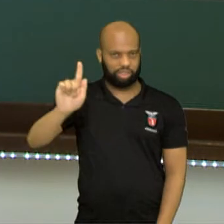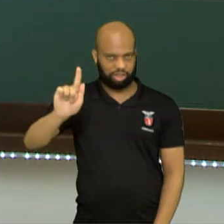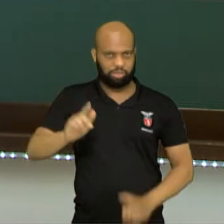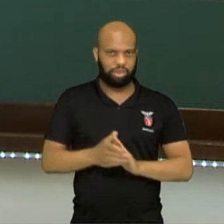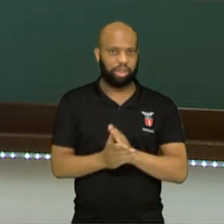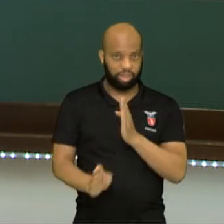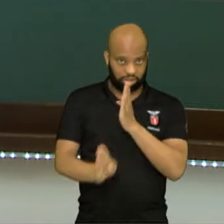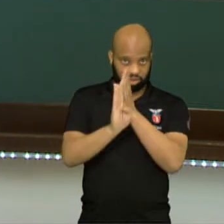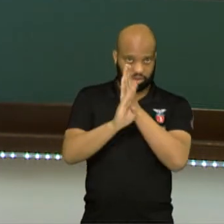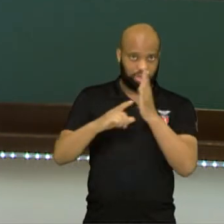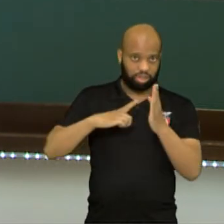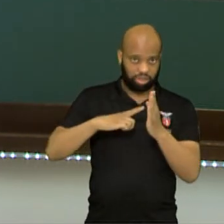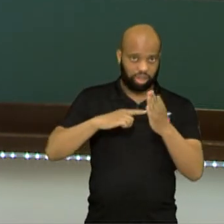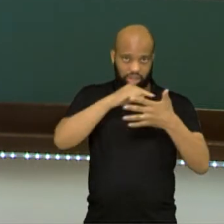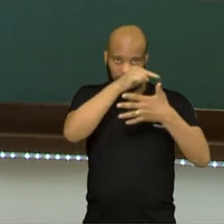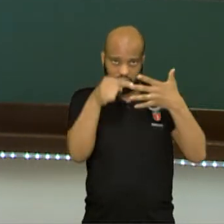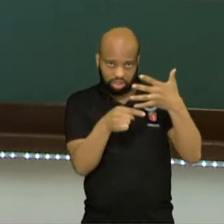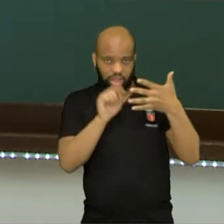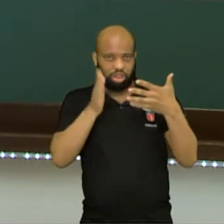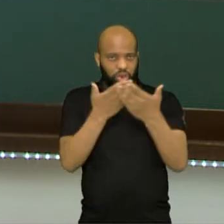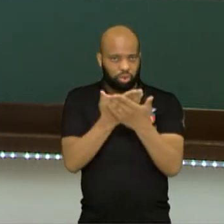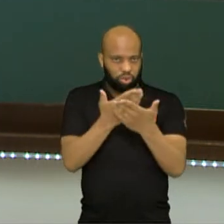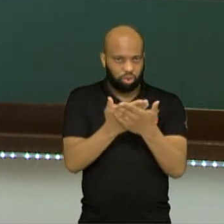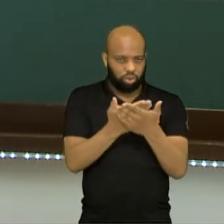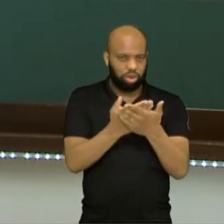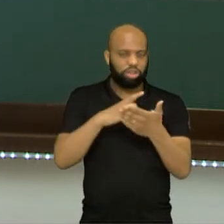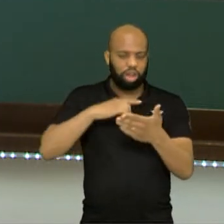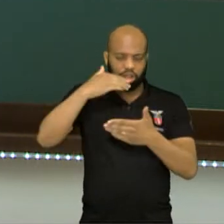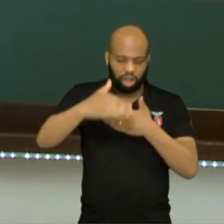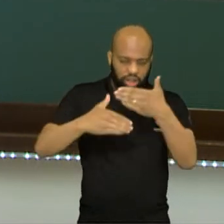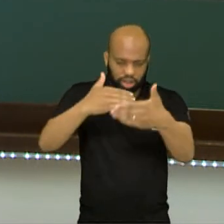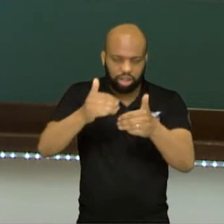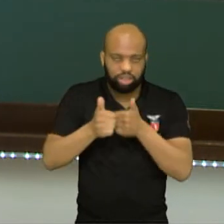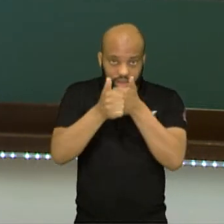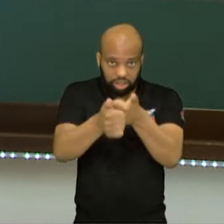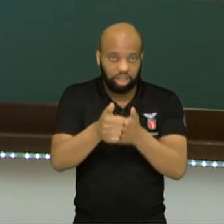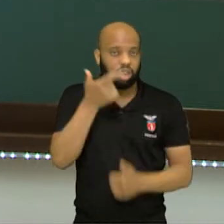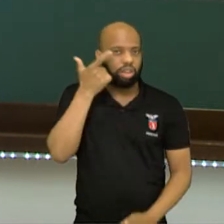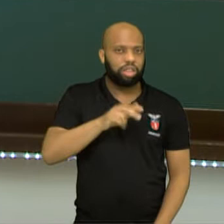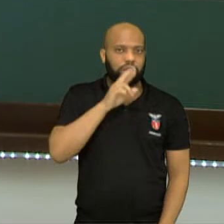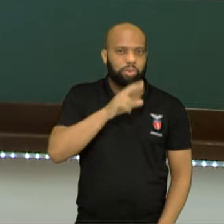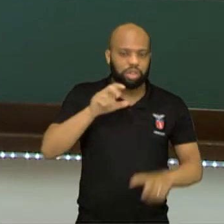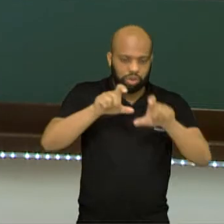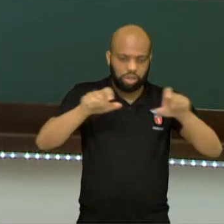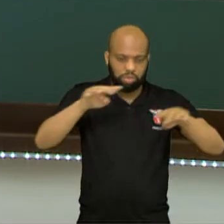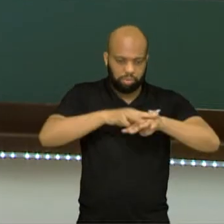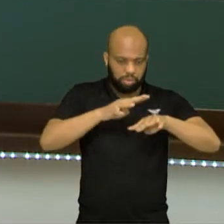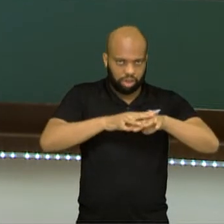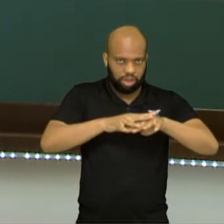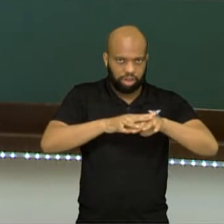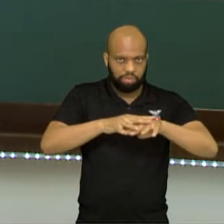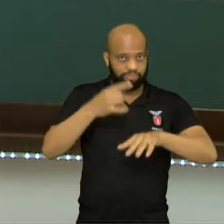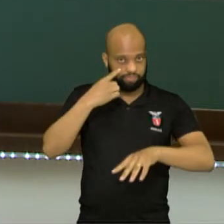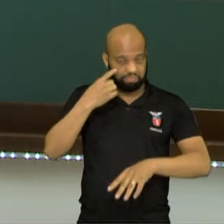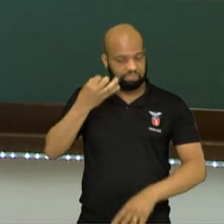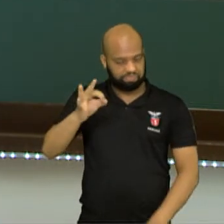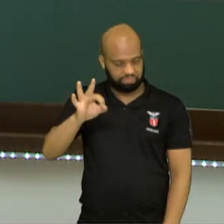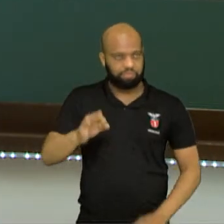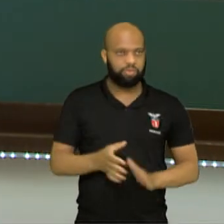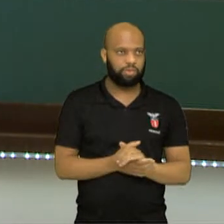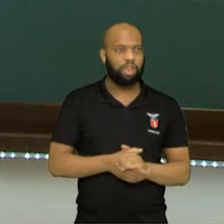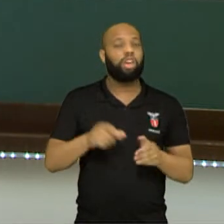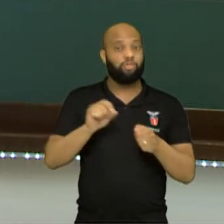Identificou os passos, os 5 passos que nós vimos ali para resolver uma equação? Viu como funciona? Então faz